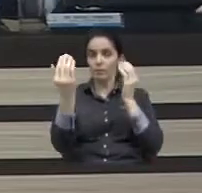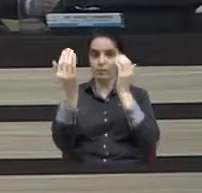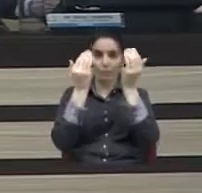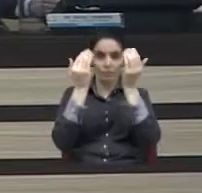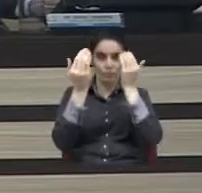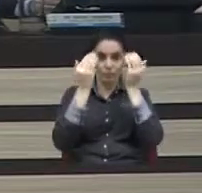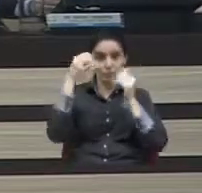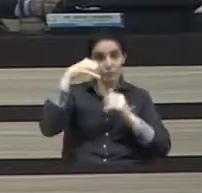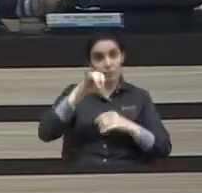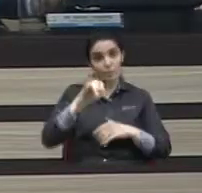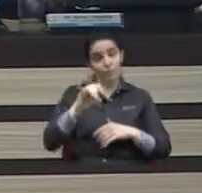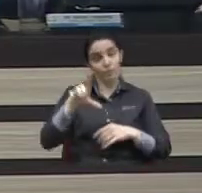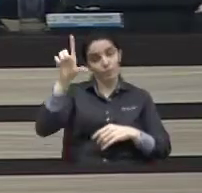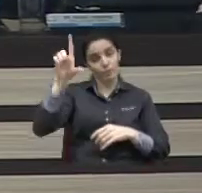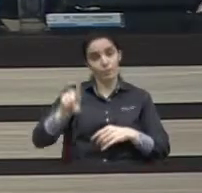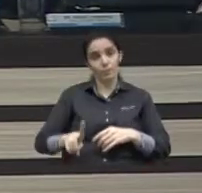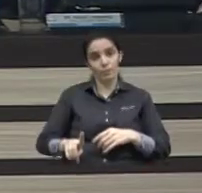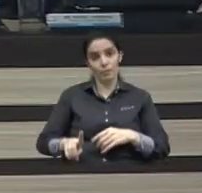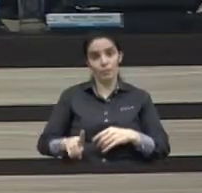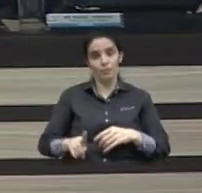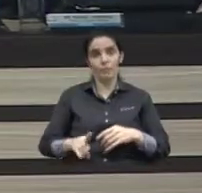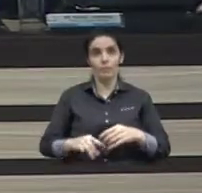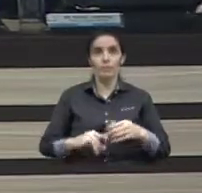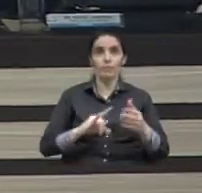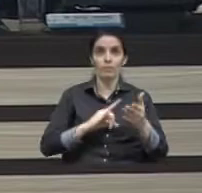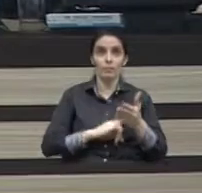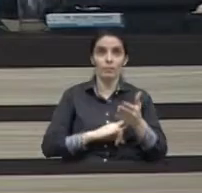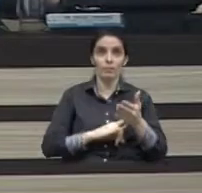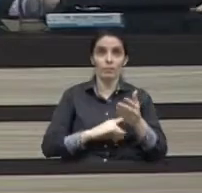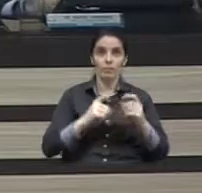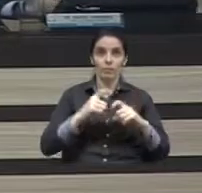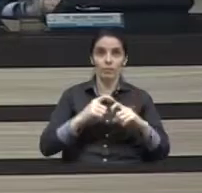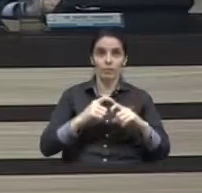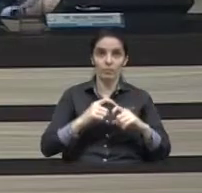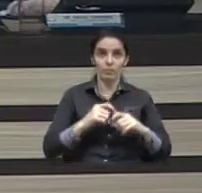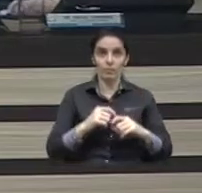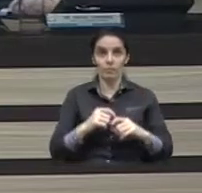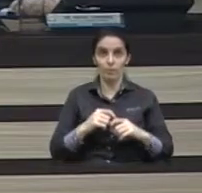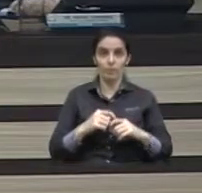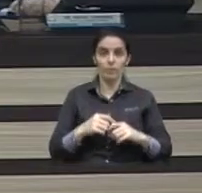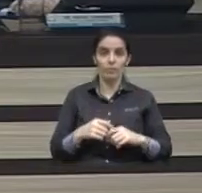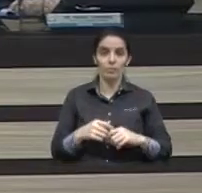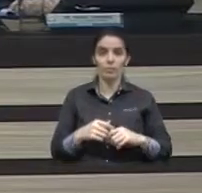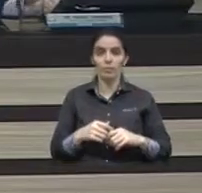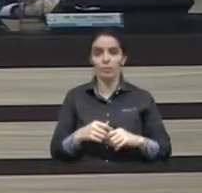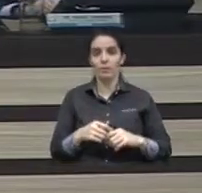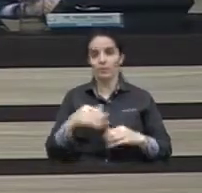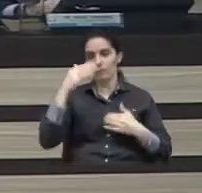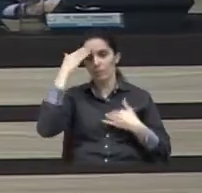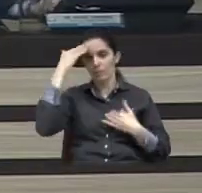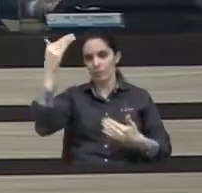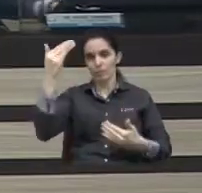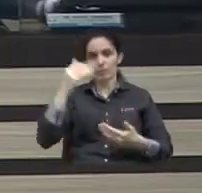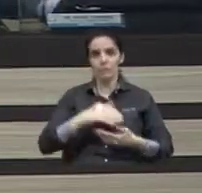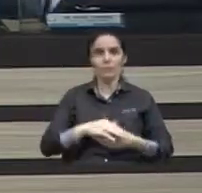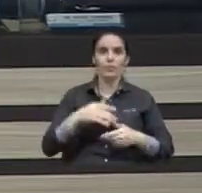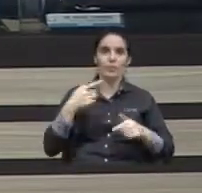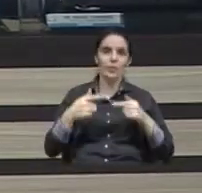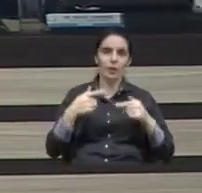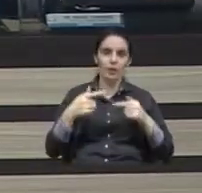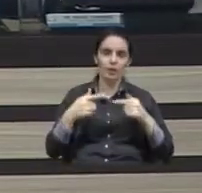o direito. Por isso eu quero a questão da resposta. Pois. Muito obrigado. Continua a